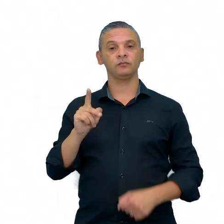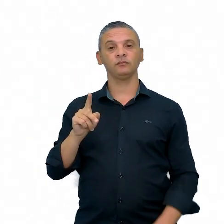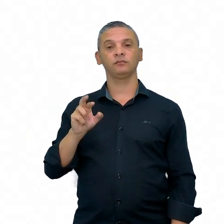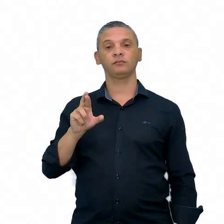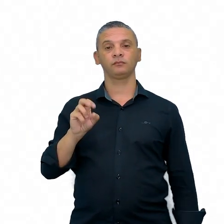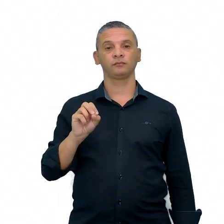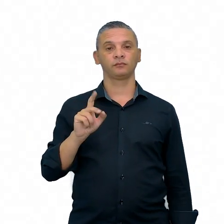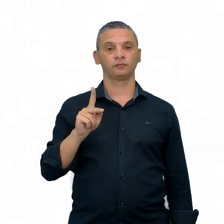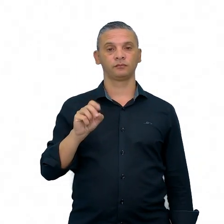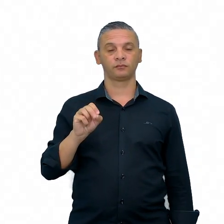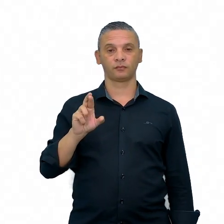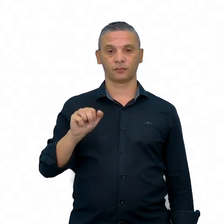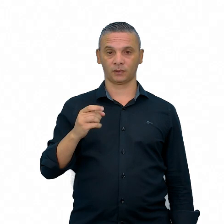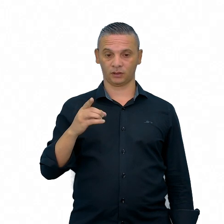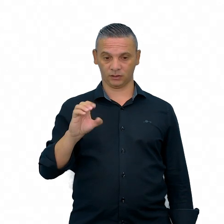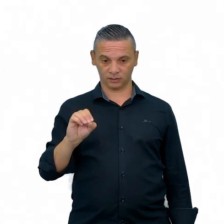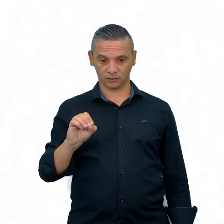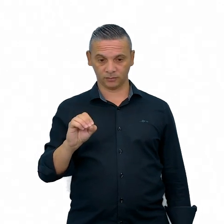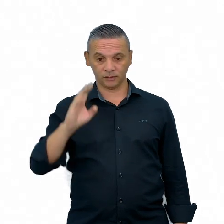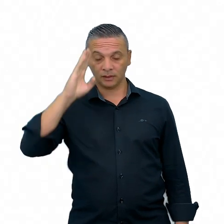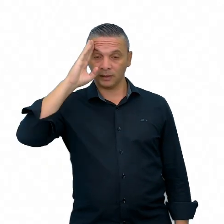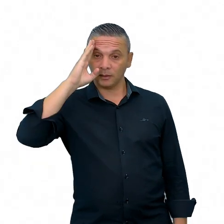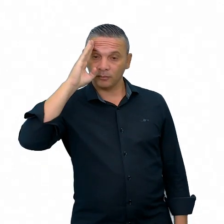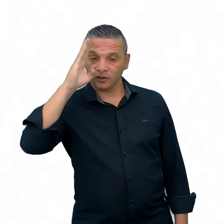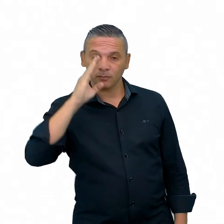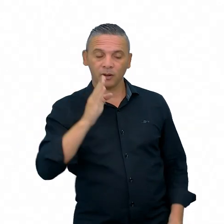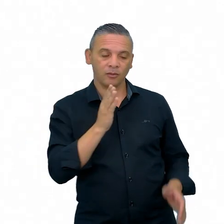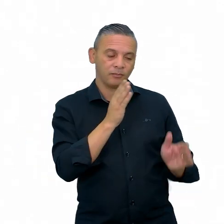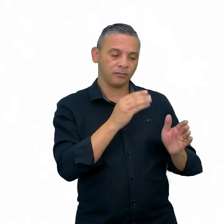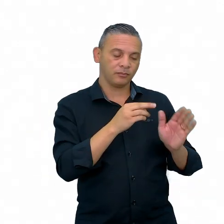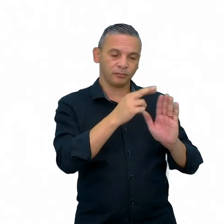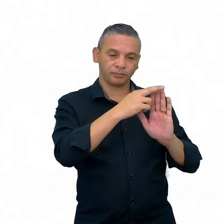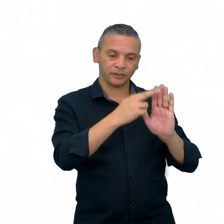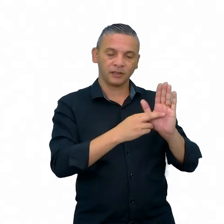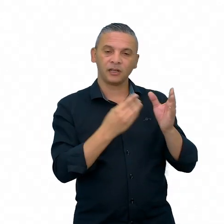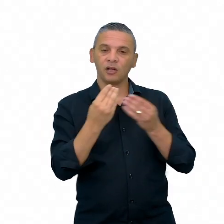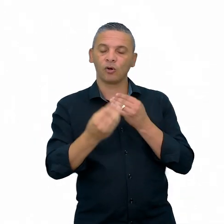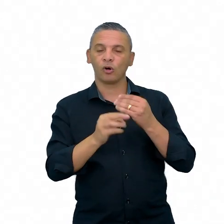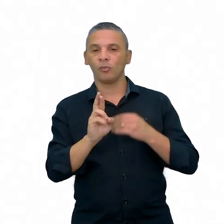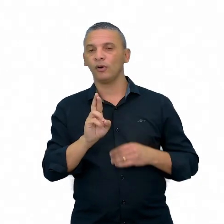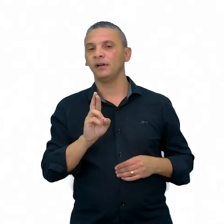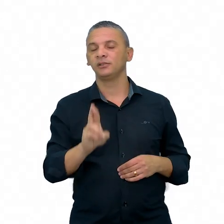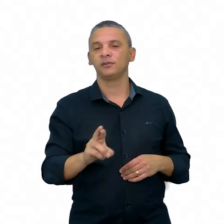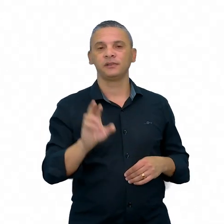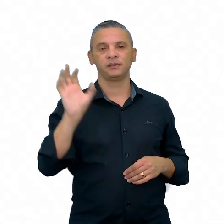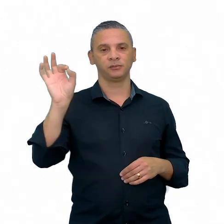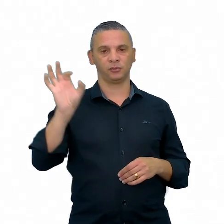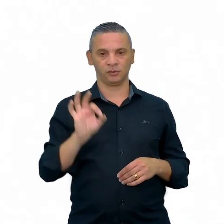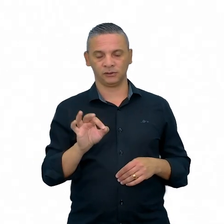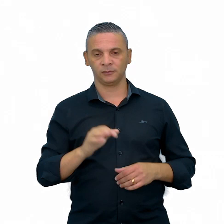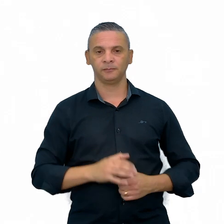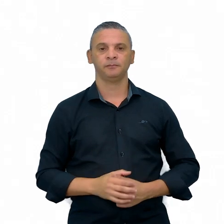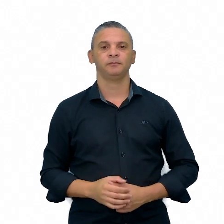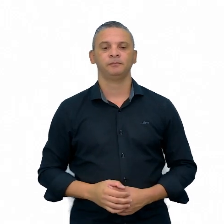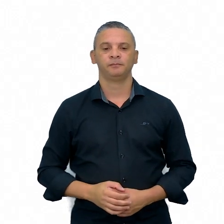proporção e principalmente sobre esse procedimento para resolver relações de proporcionalidade.